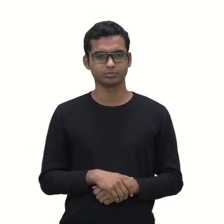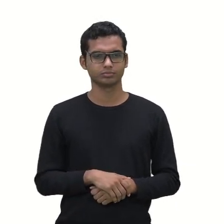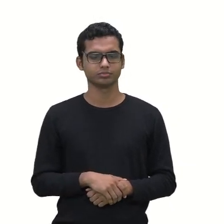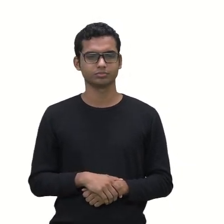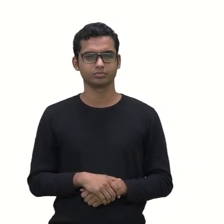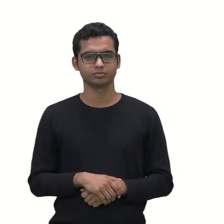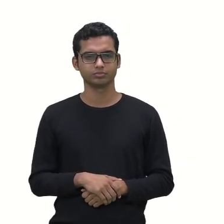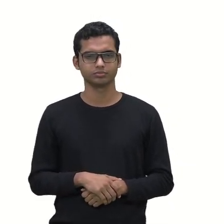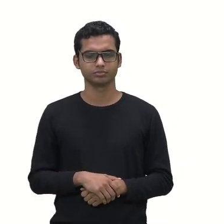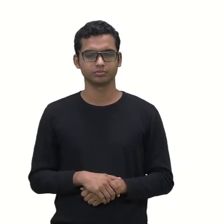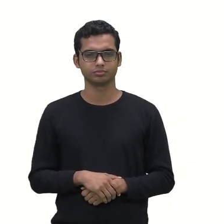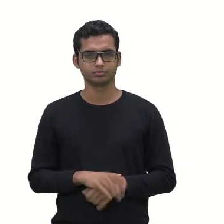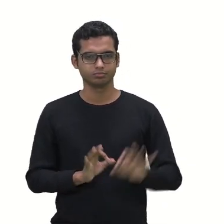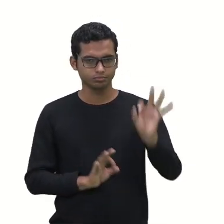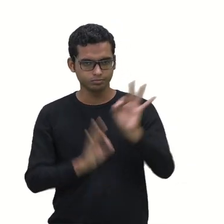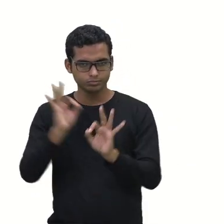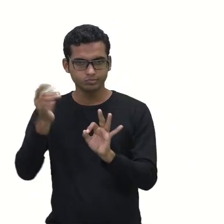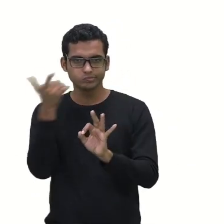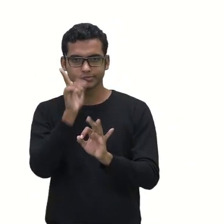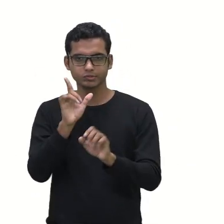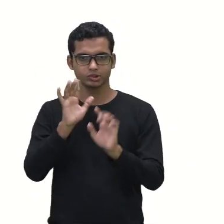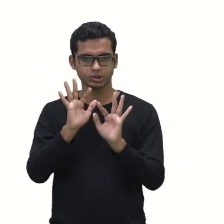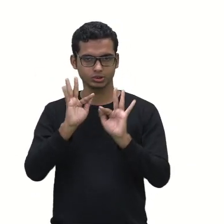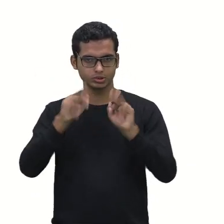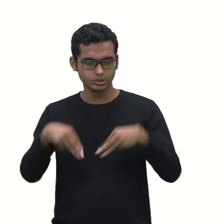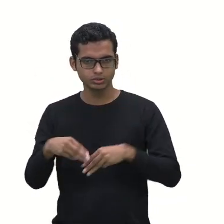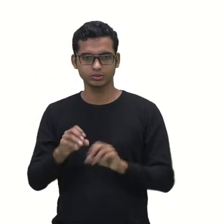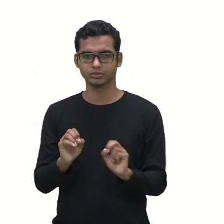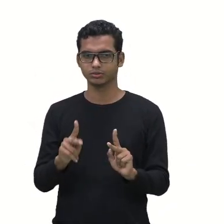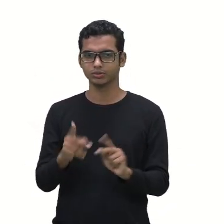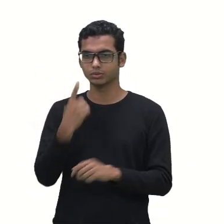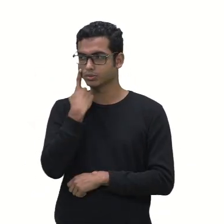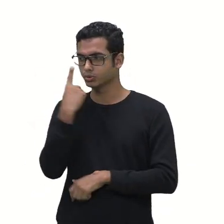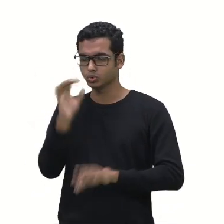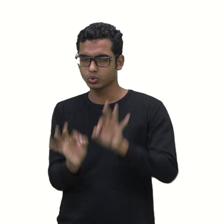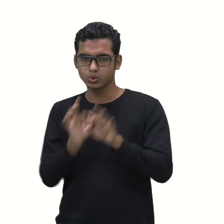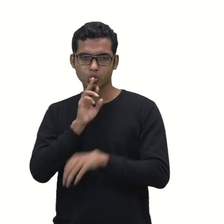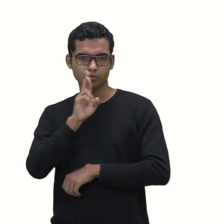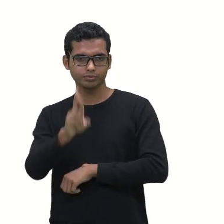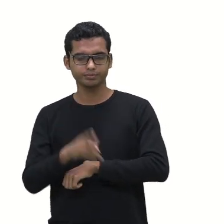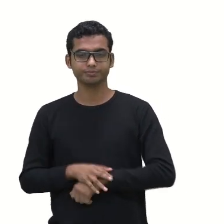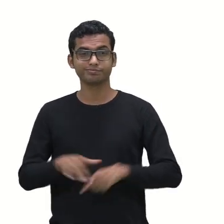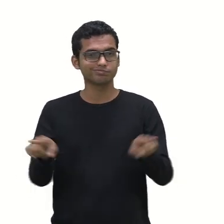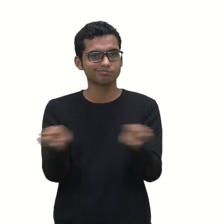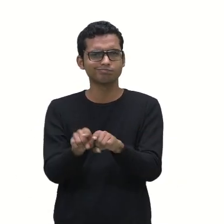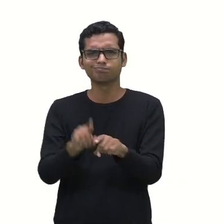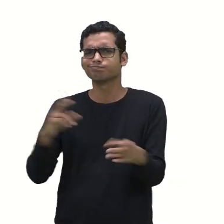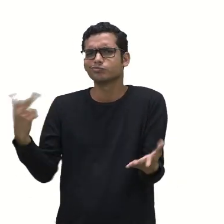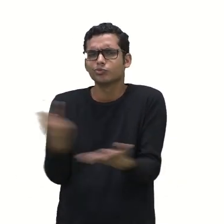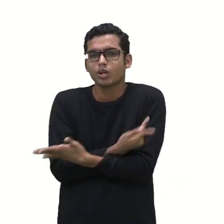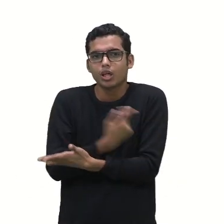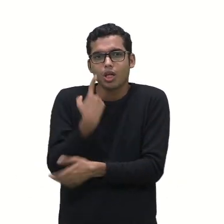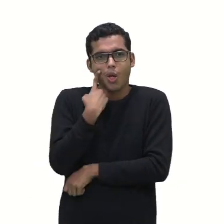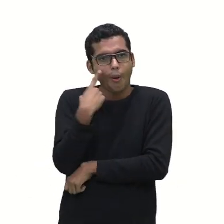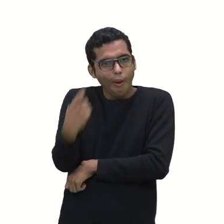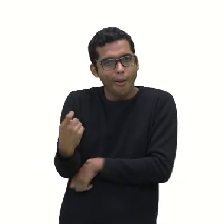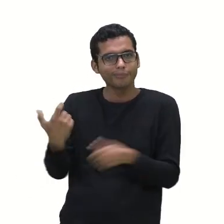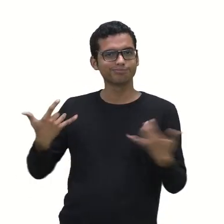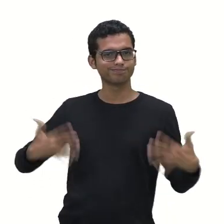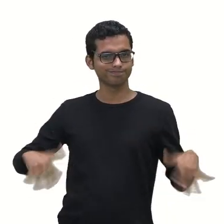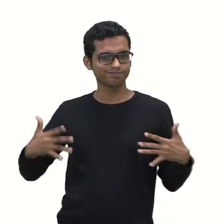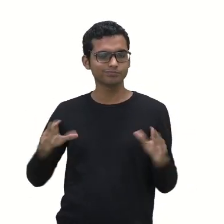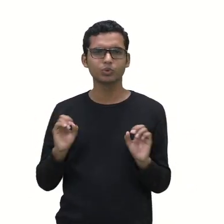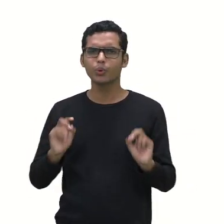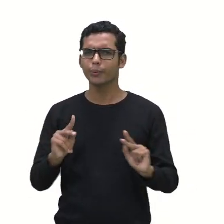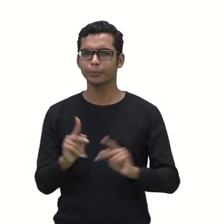Vamos subir aqui para a gente terminar nossas contas, tá? Aí vai acontecer algo interessante, ó.